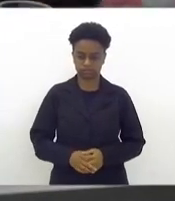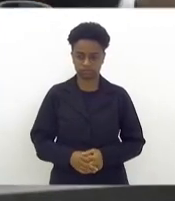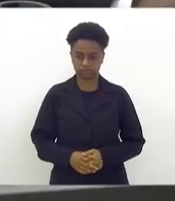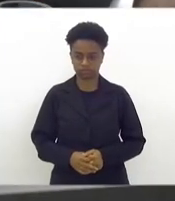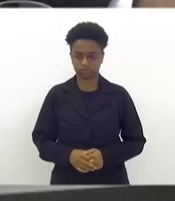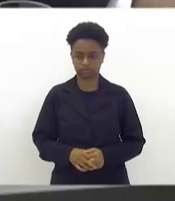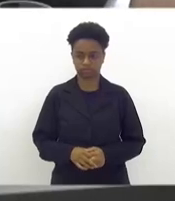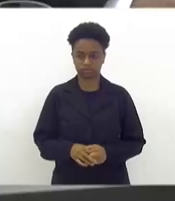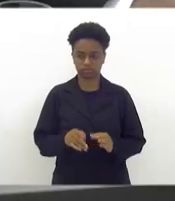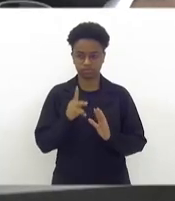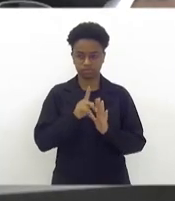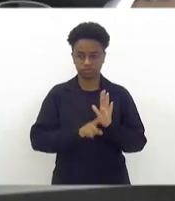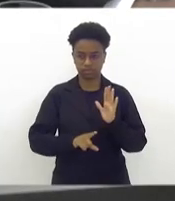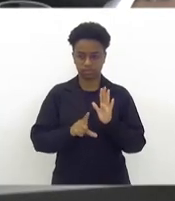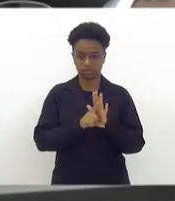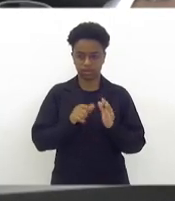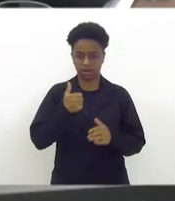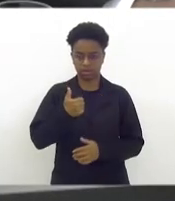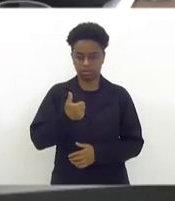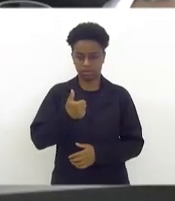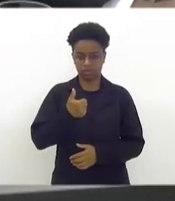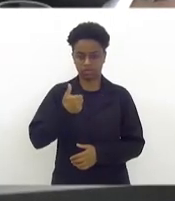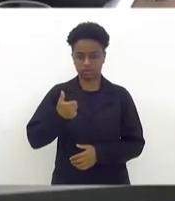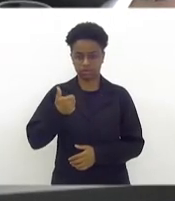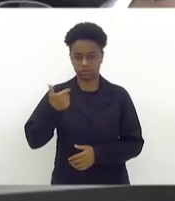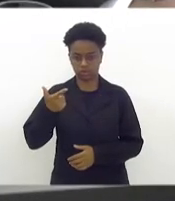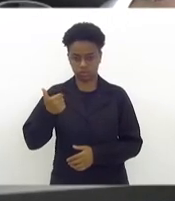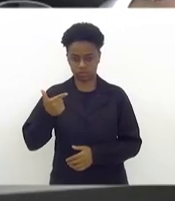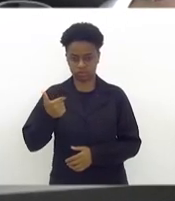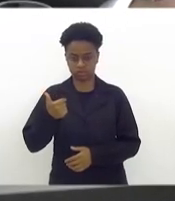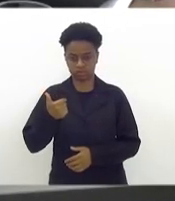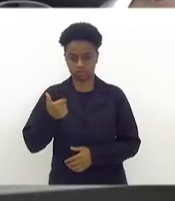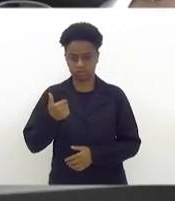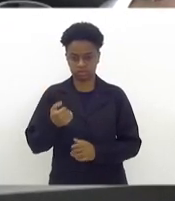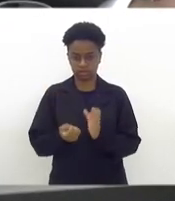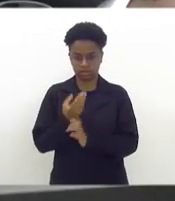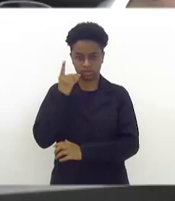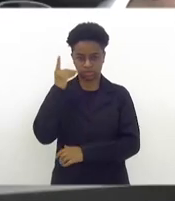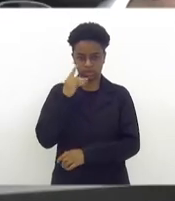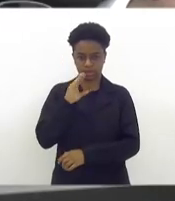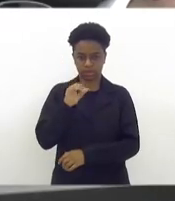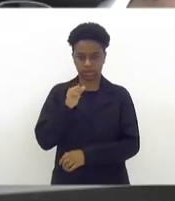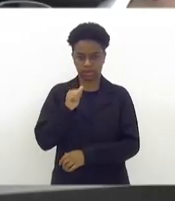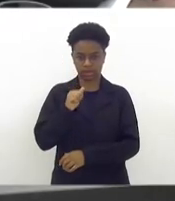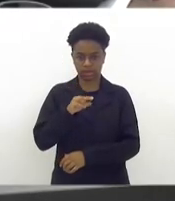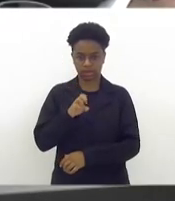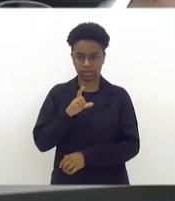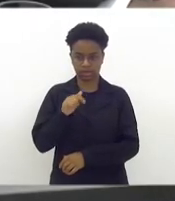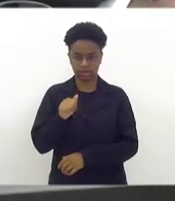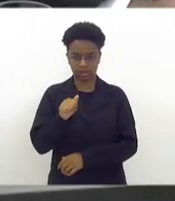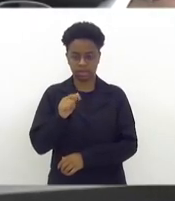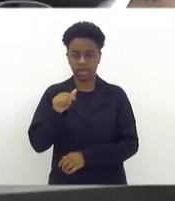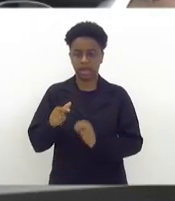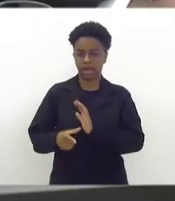O PL 1112 de 19 do deputado Canela, que é anterior e versa